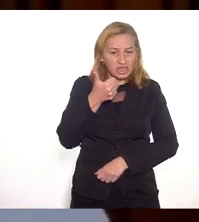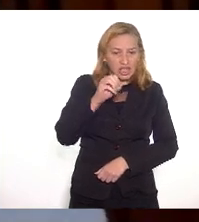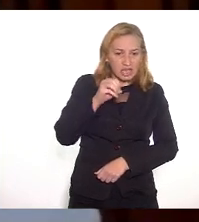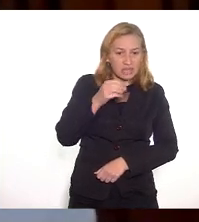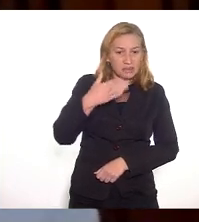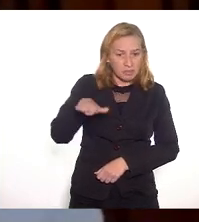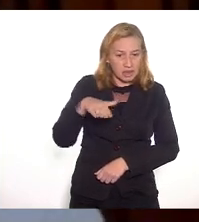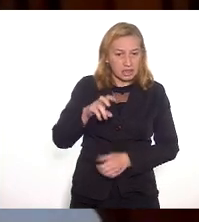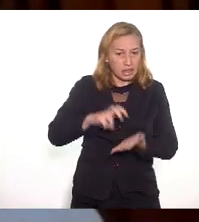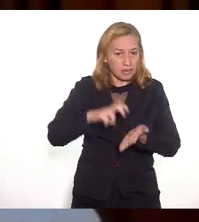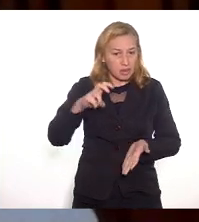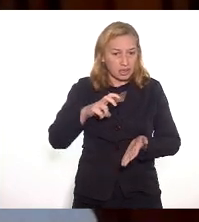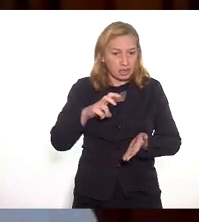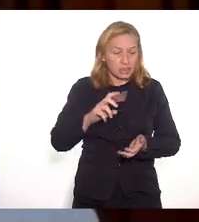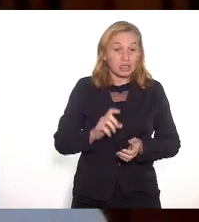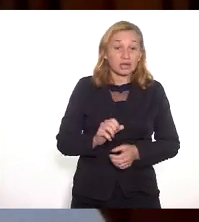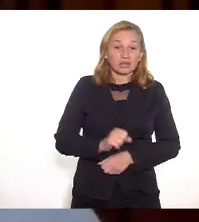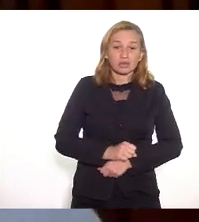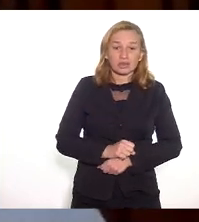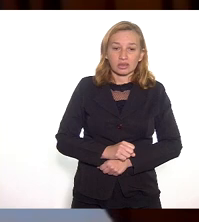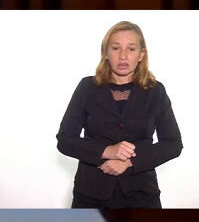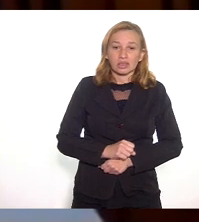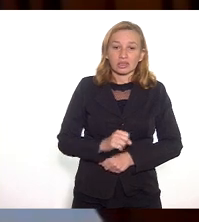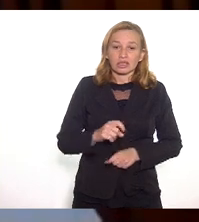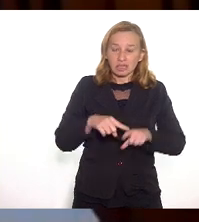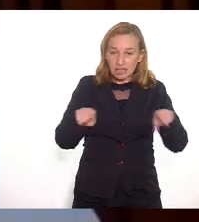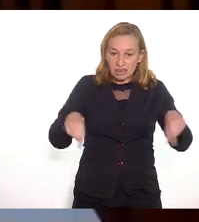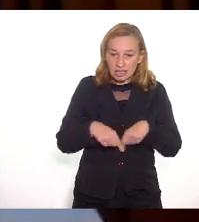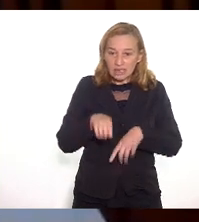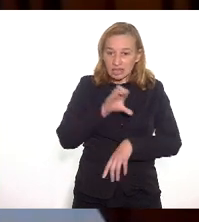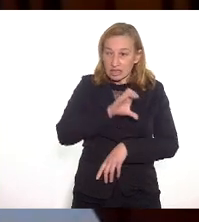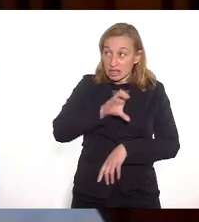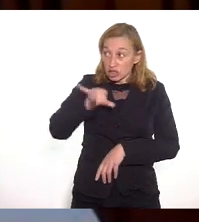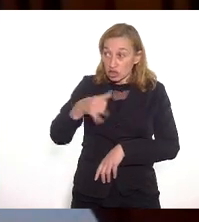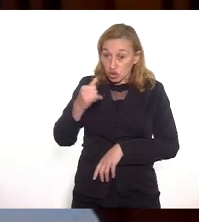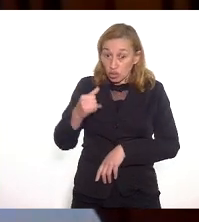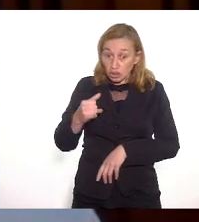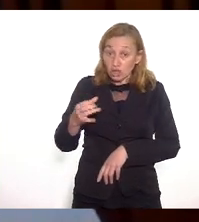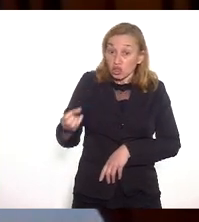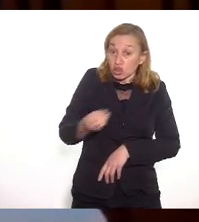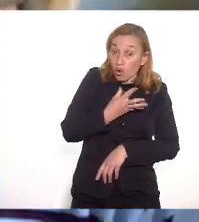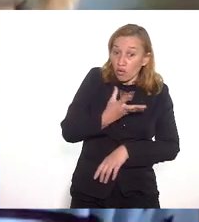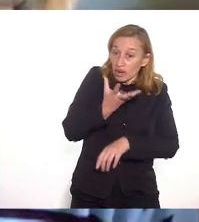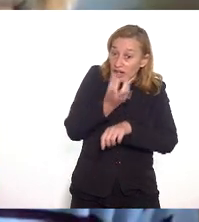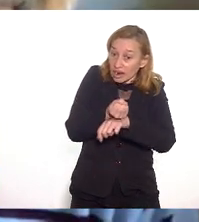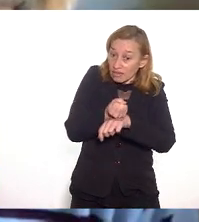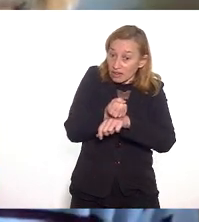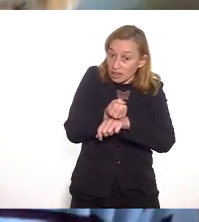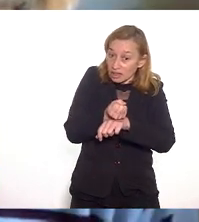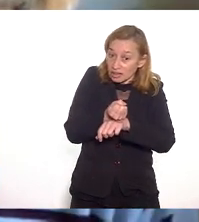manhã, a sessão plenária será da sala da CCJ, gravada...